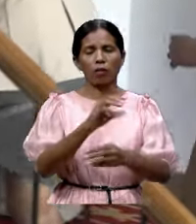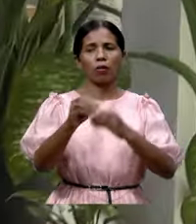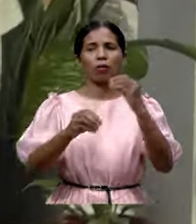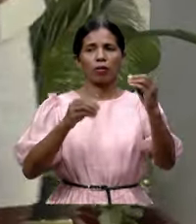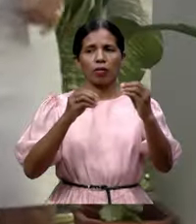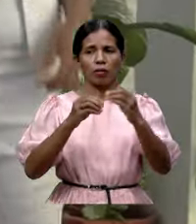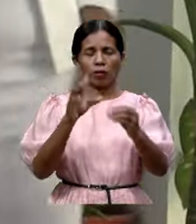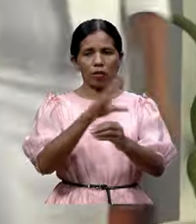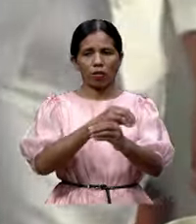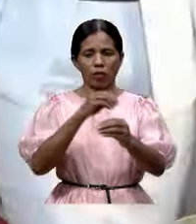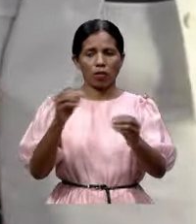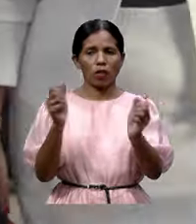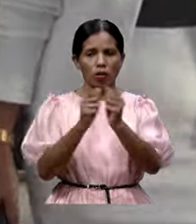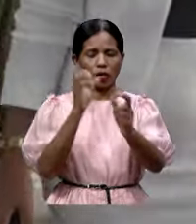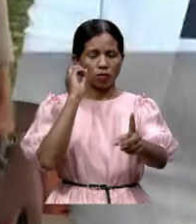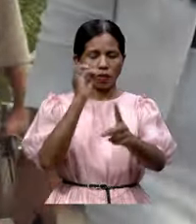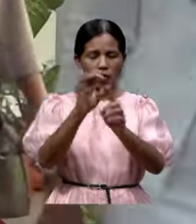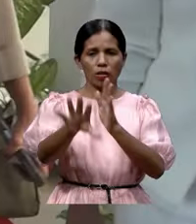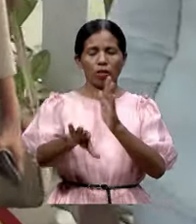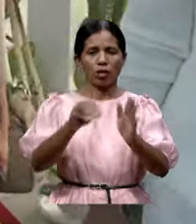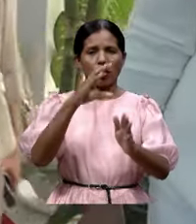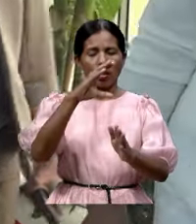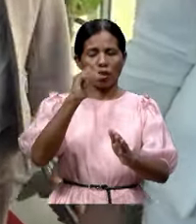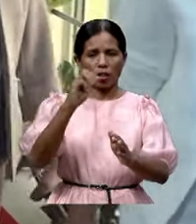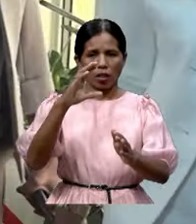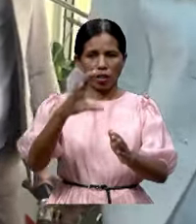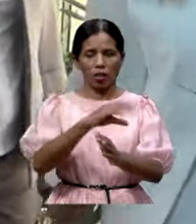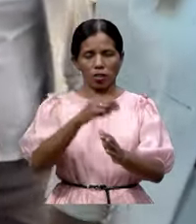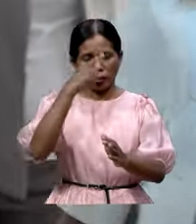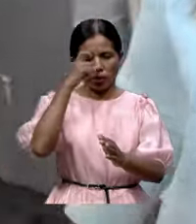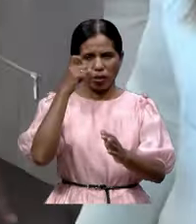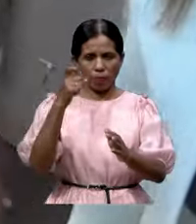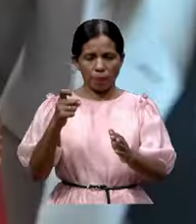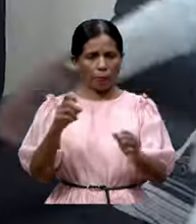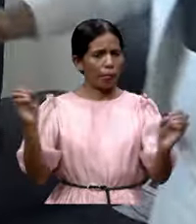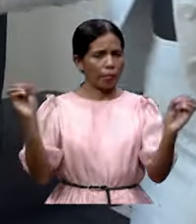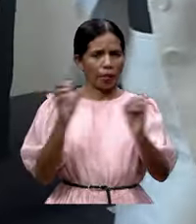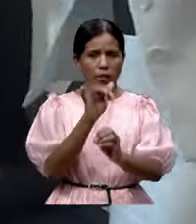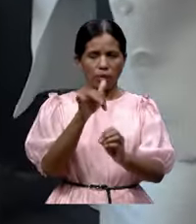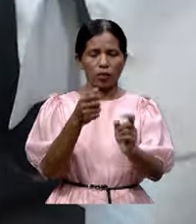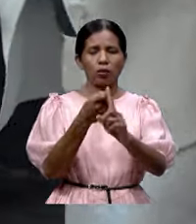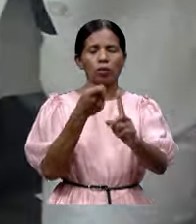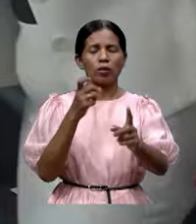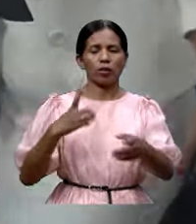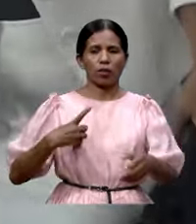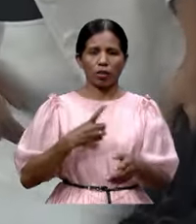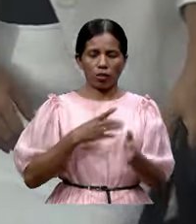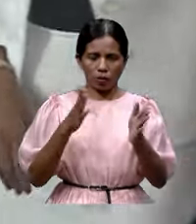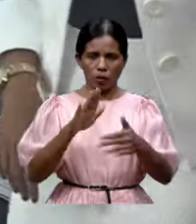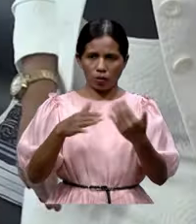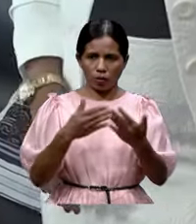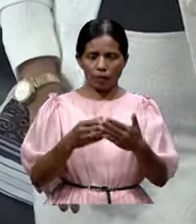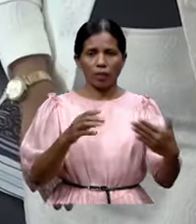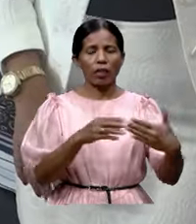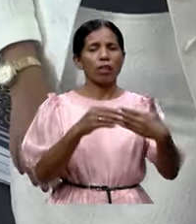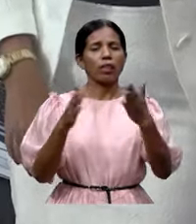komisaun anti korupsaun ho objektif atu hili komisariu komisaun anti korupsaun tama durante ne laia konsensu usi deputado sira. Lider legislativo ne